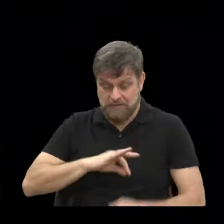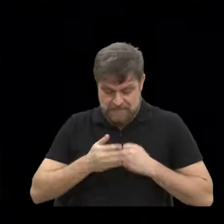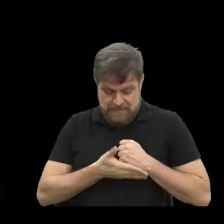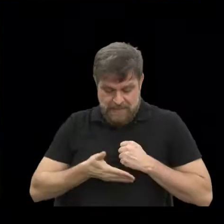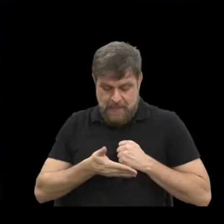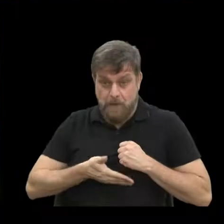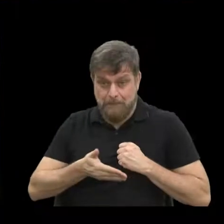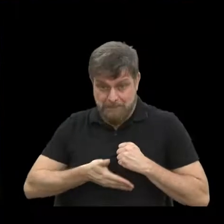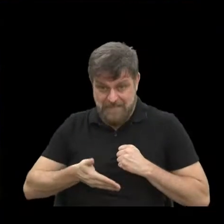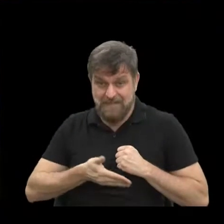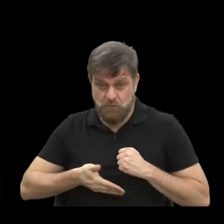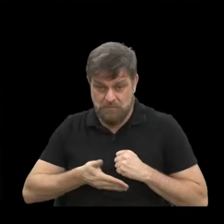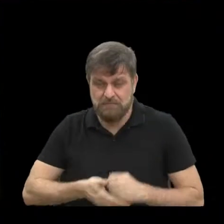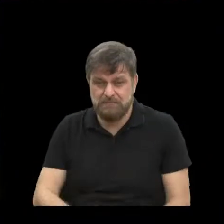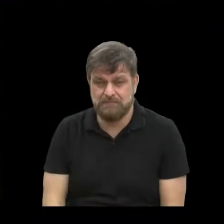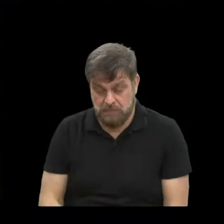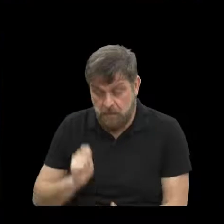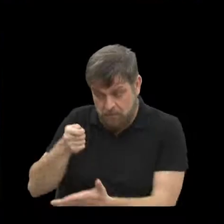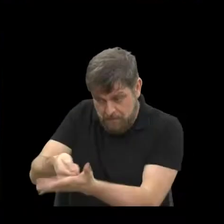que é pago, tá?